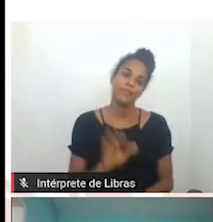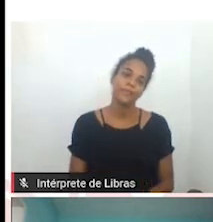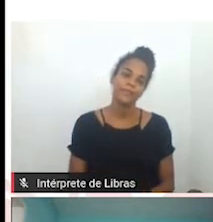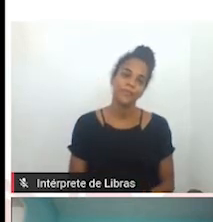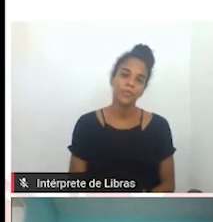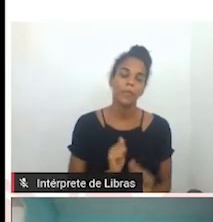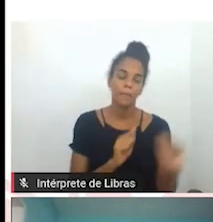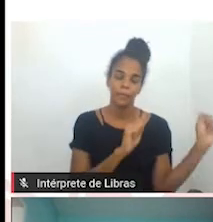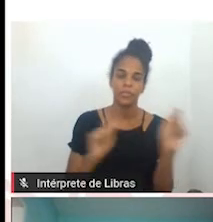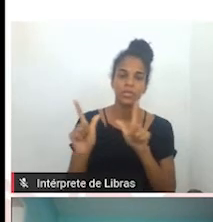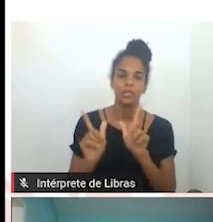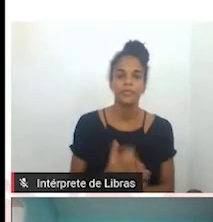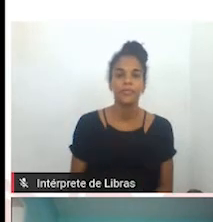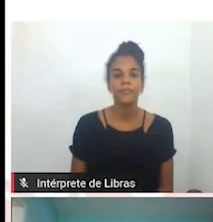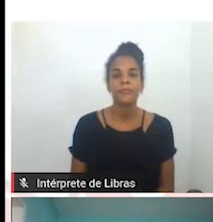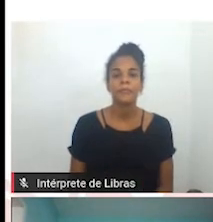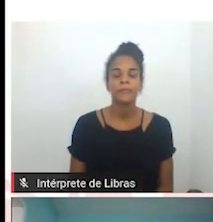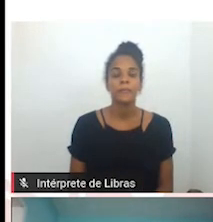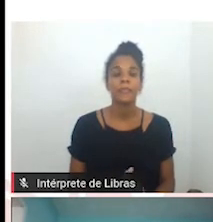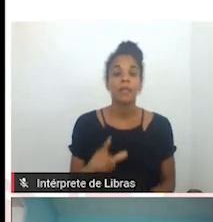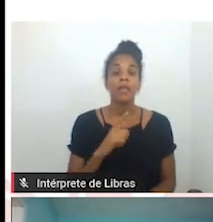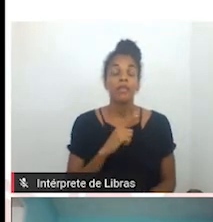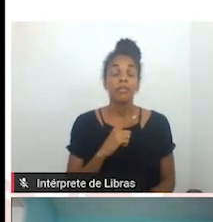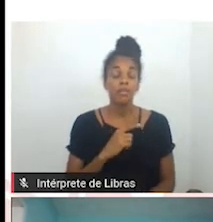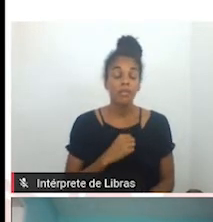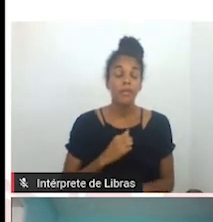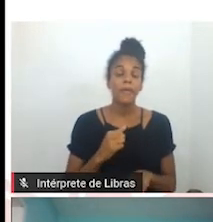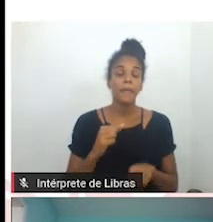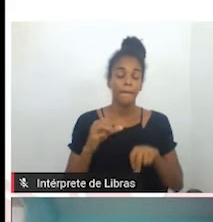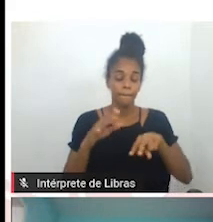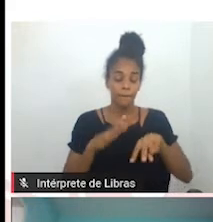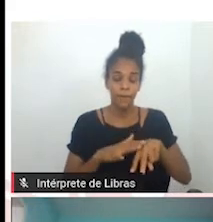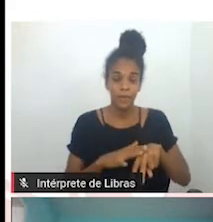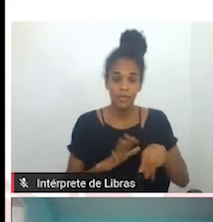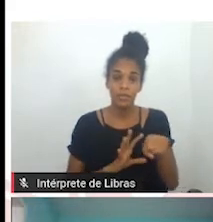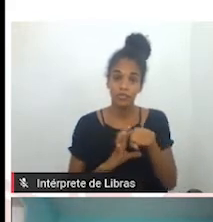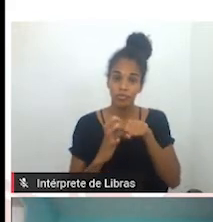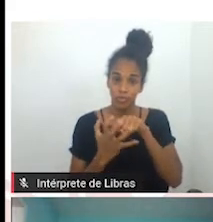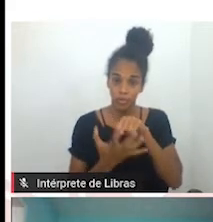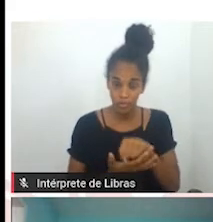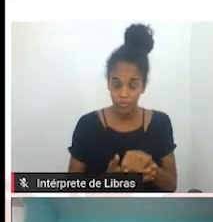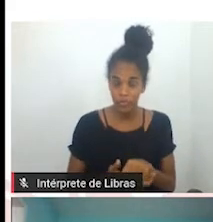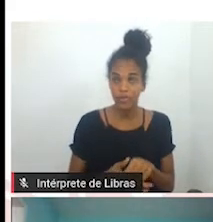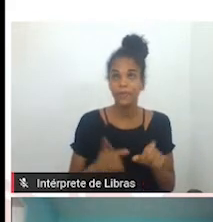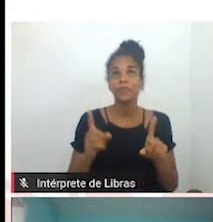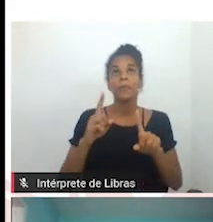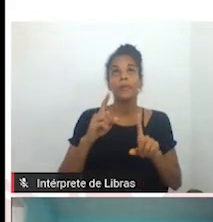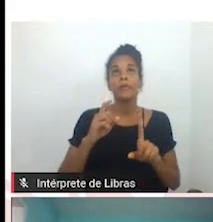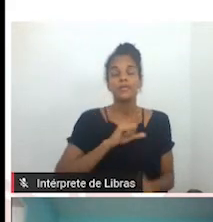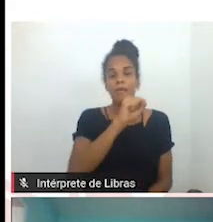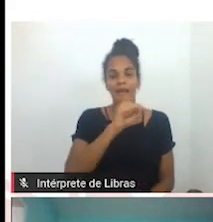Pode passar? Sim. Tem alguns pacientes com COVID, principalmente particularmente os asmáticos, que evoluem com um